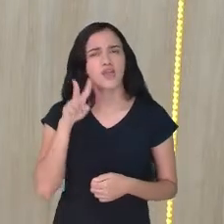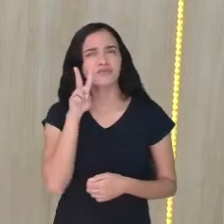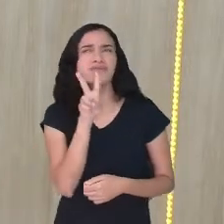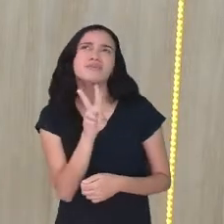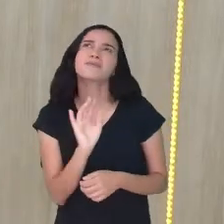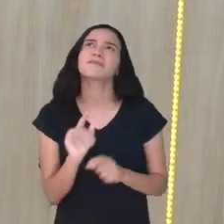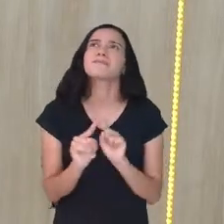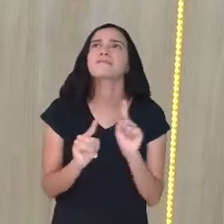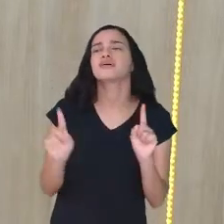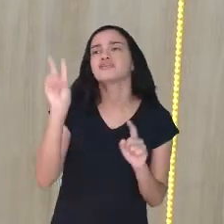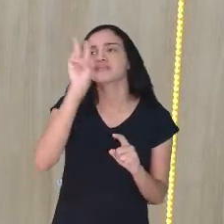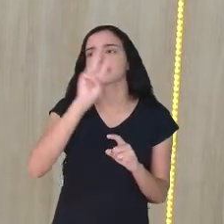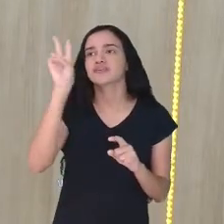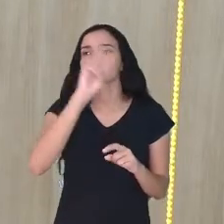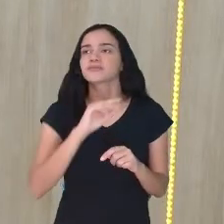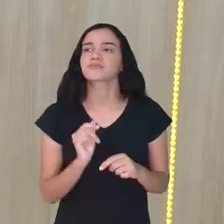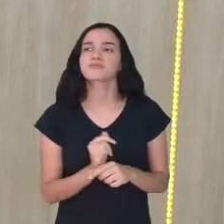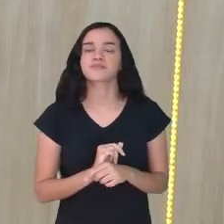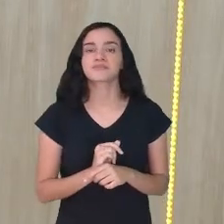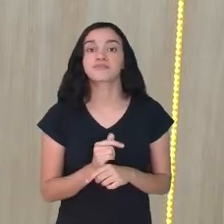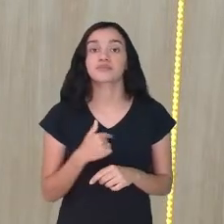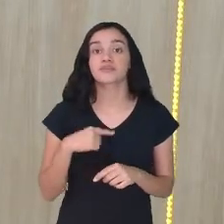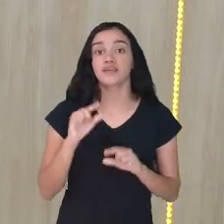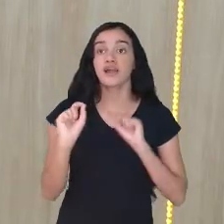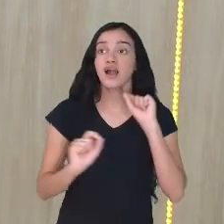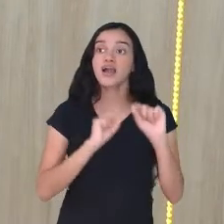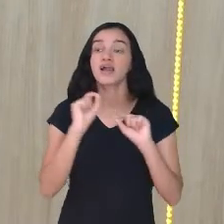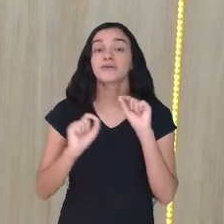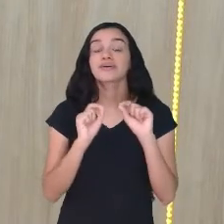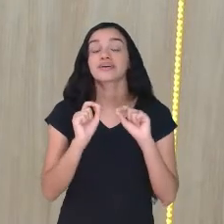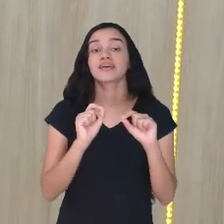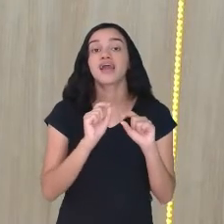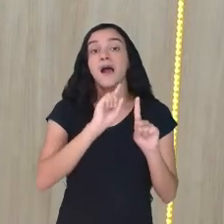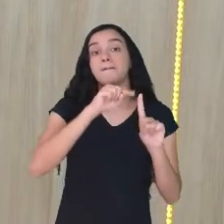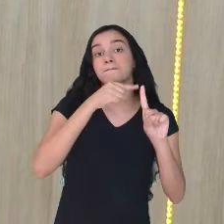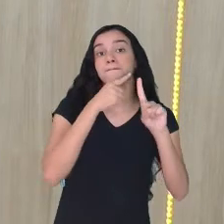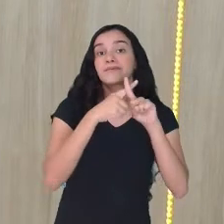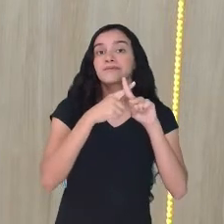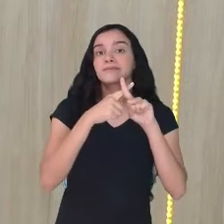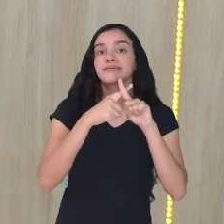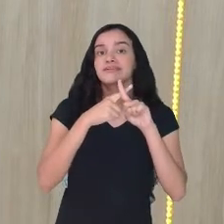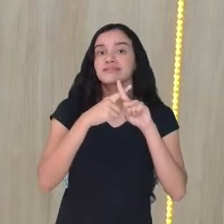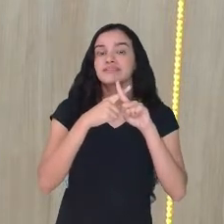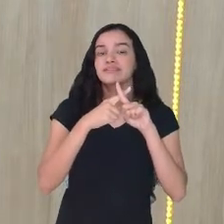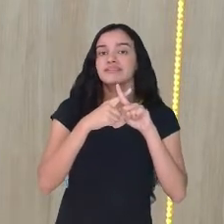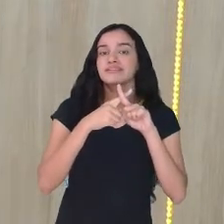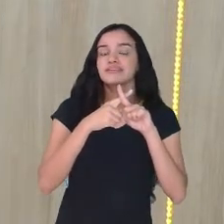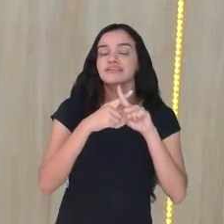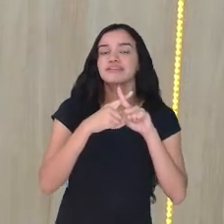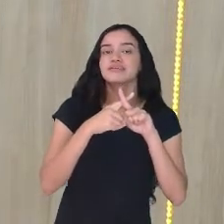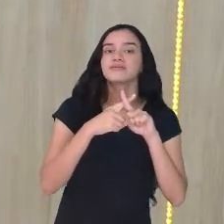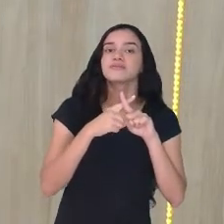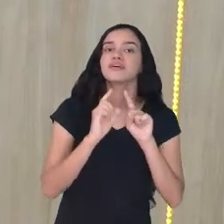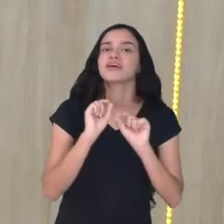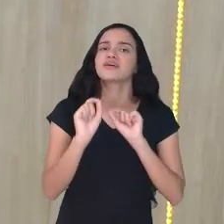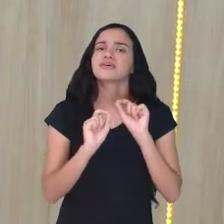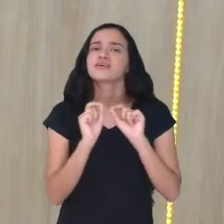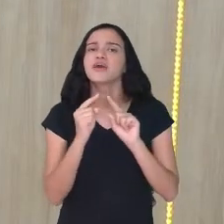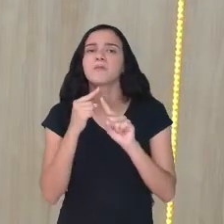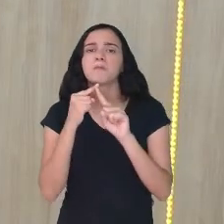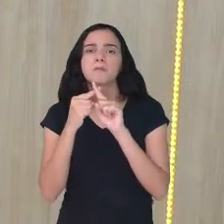mas eu não me lembro. Potência, gente, nada mais é do que a multiplicação. E a multiplicação nada mais é do que